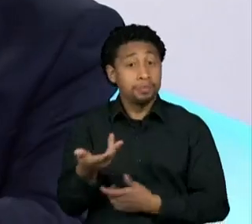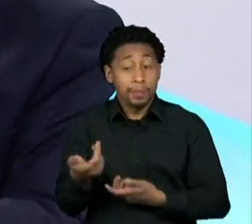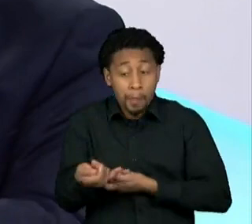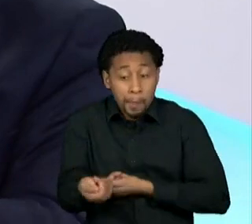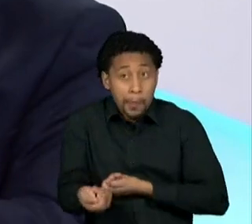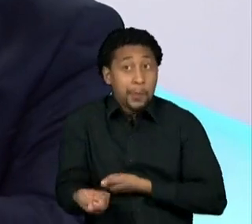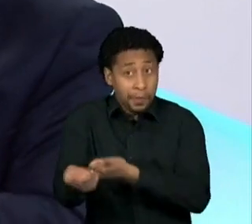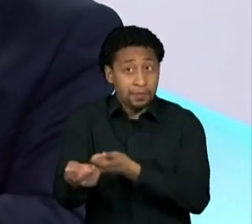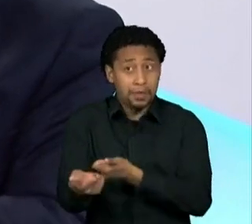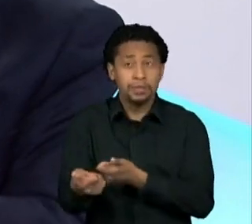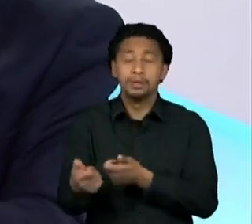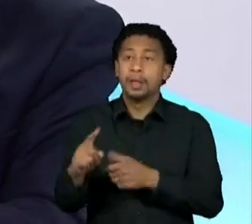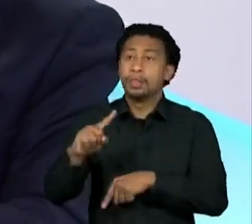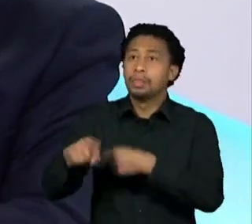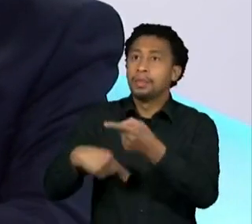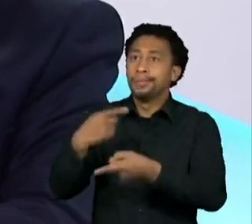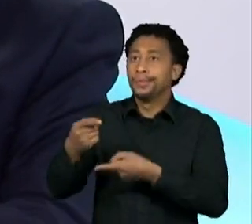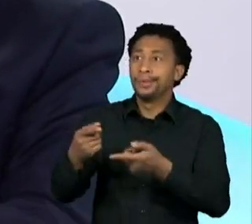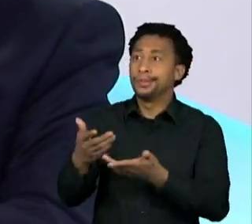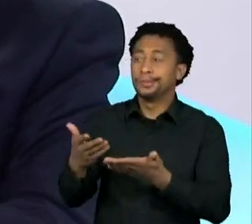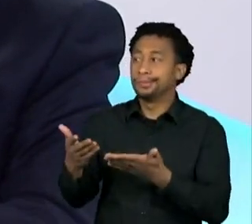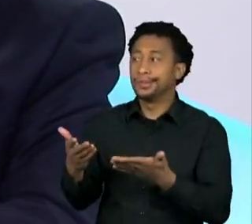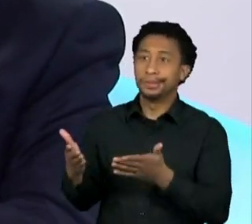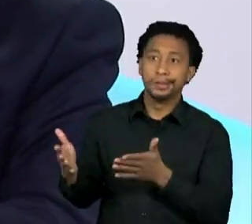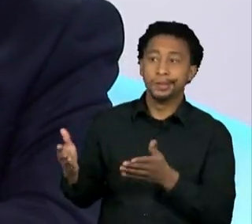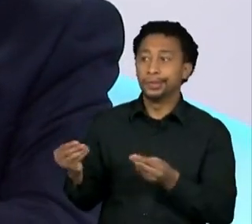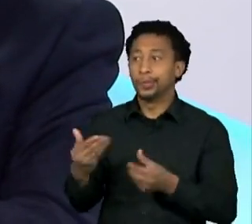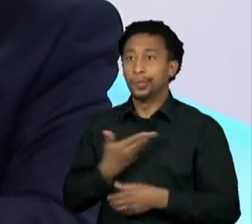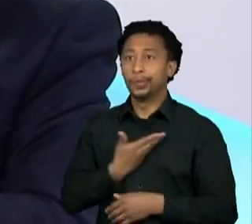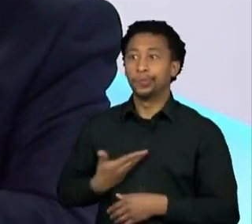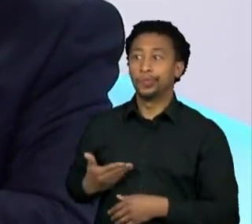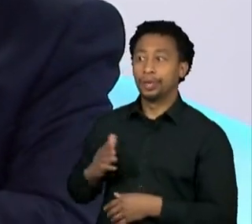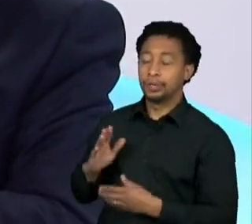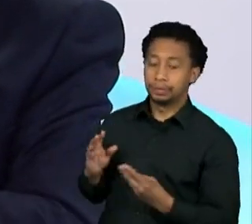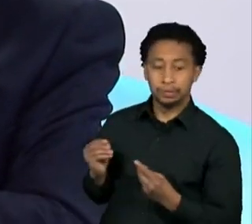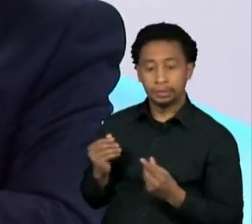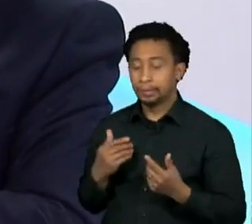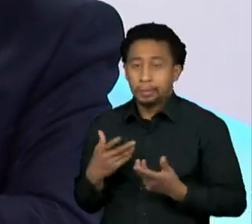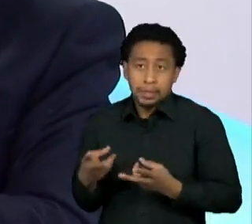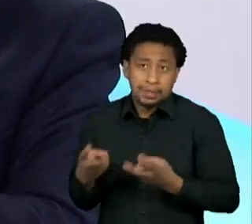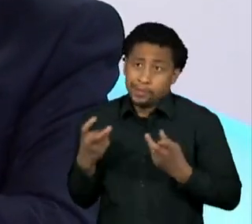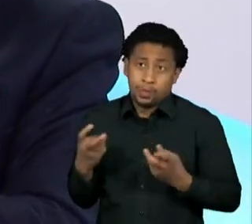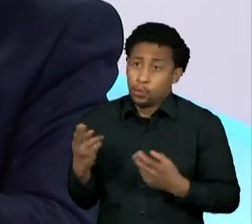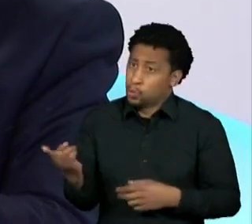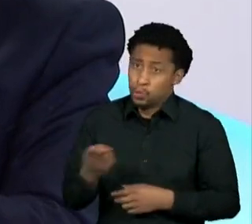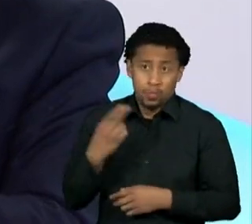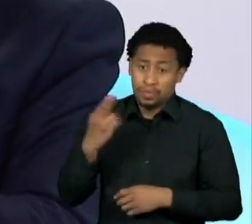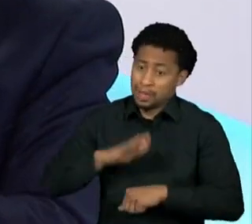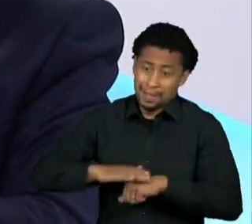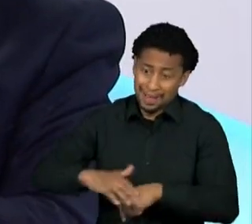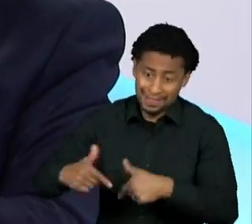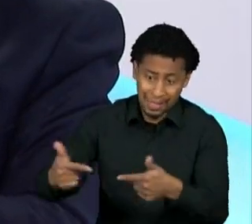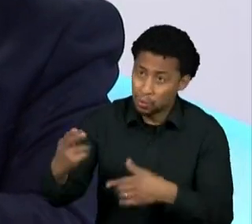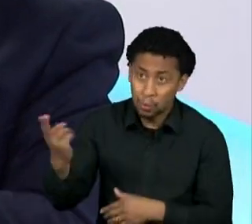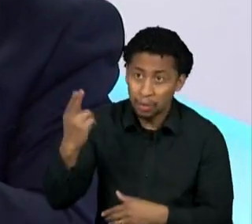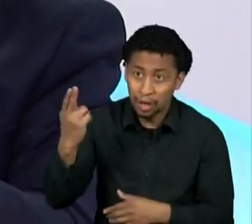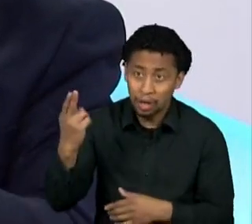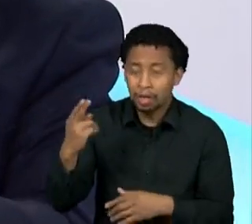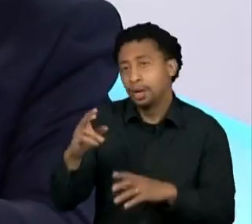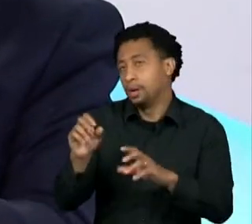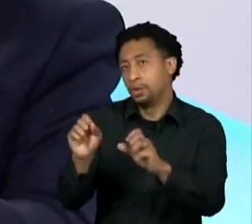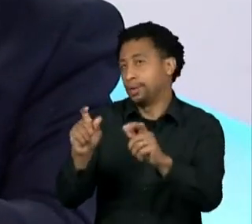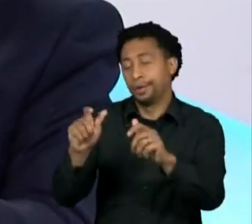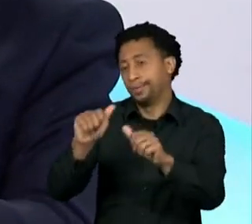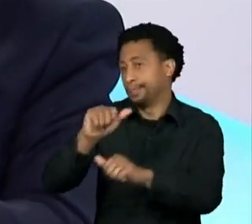que não comiam conseguir implementar o que estão pensando foi uma coisa correta já elogia isso em meus artigos fazer então